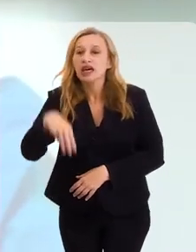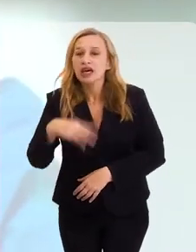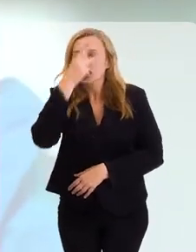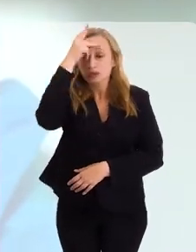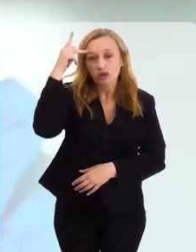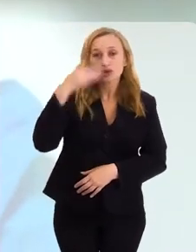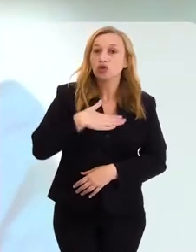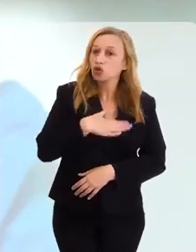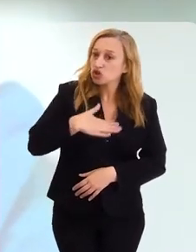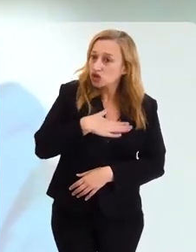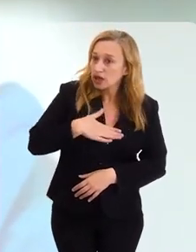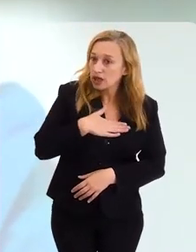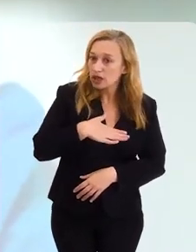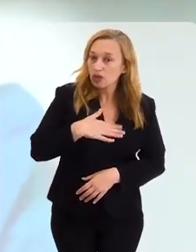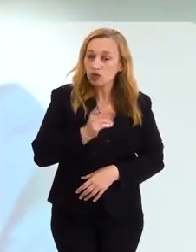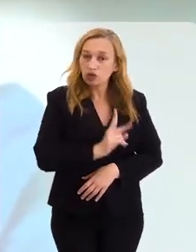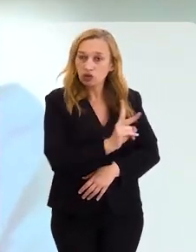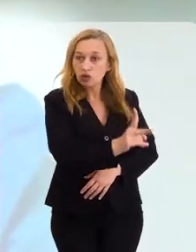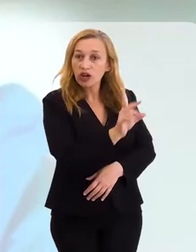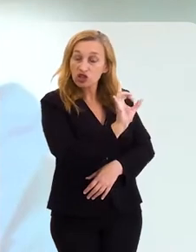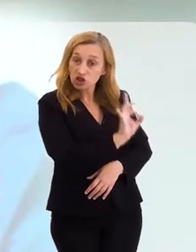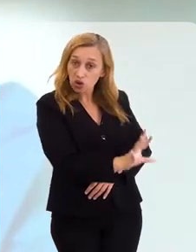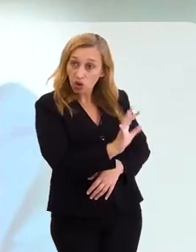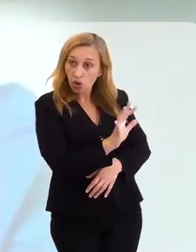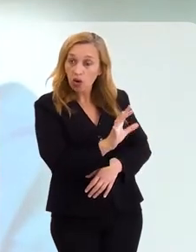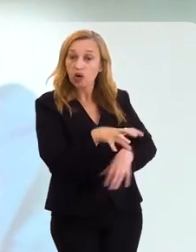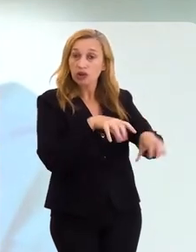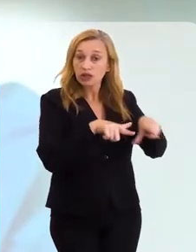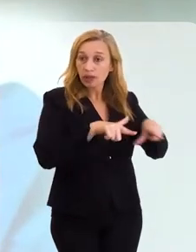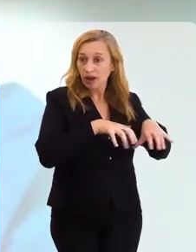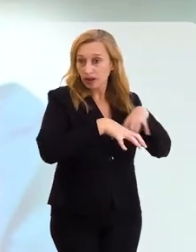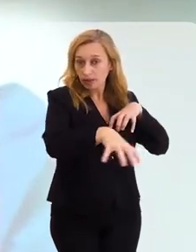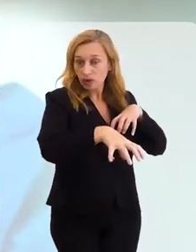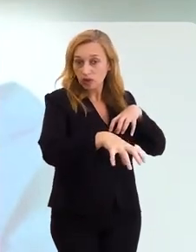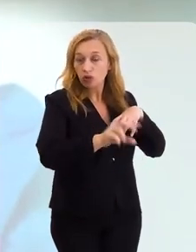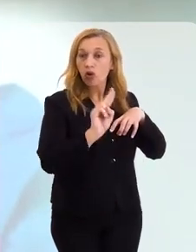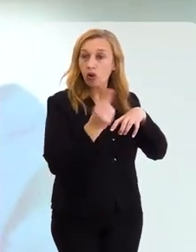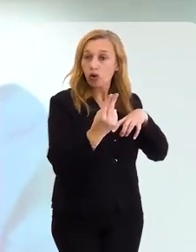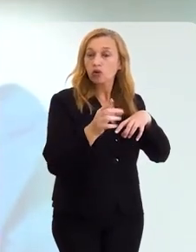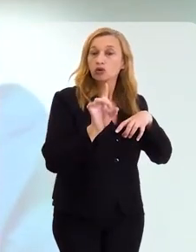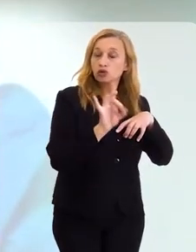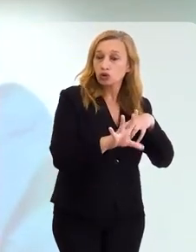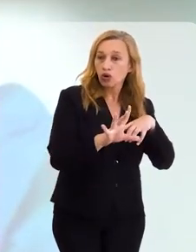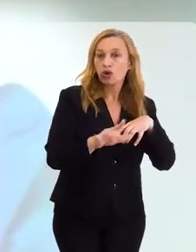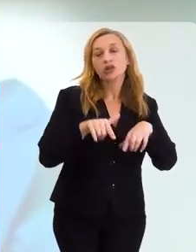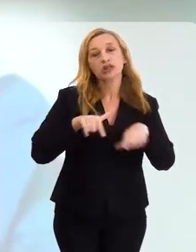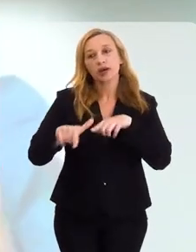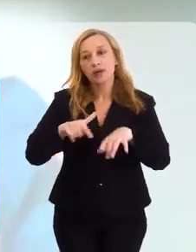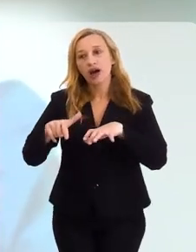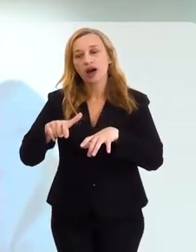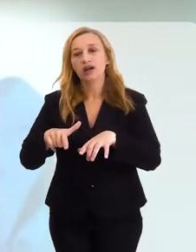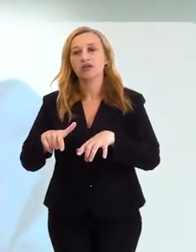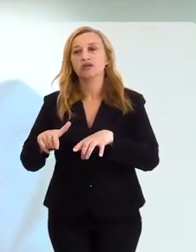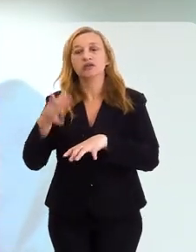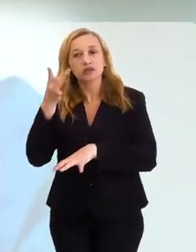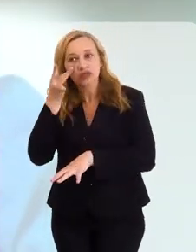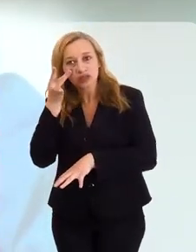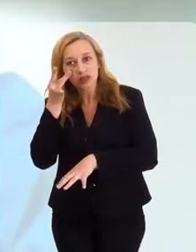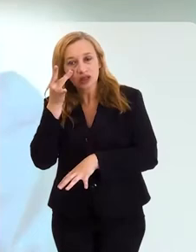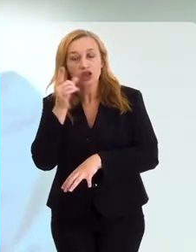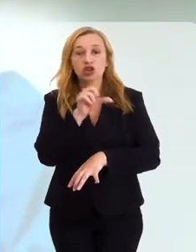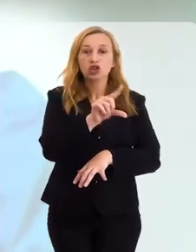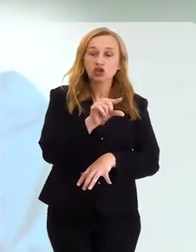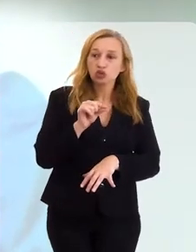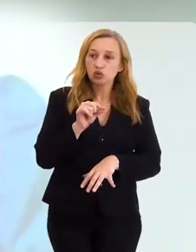né, quem são as pessoas que gostariam e que teriam também trabalhos teletrabalhados. Esse é o segundo ponto. Escolher trabalhos que